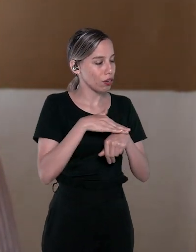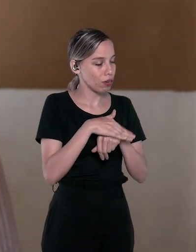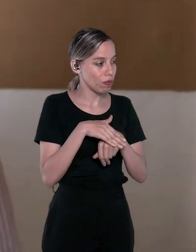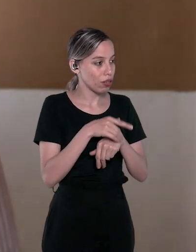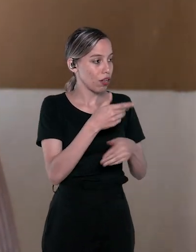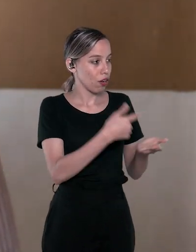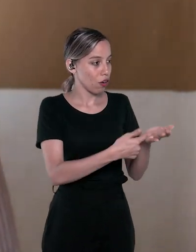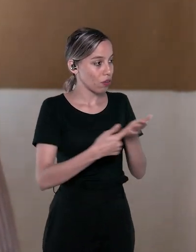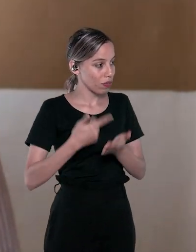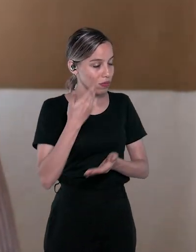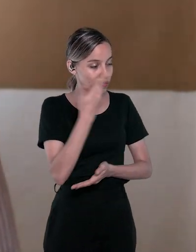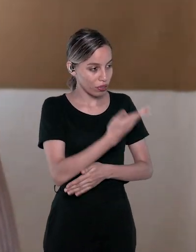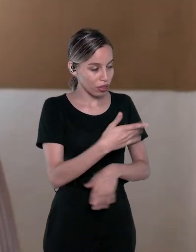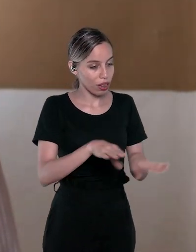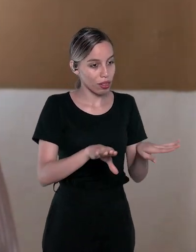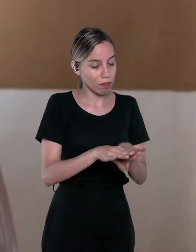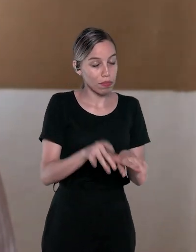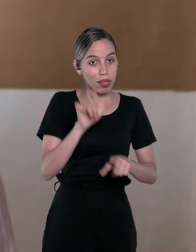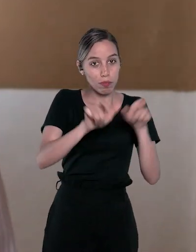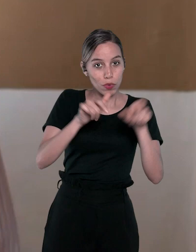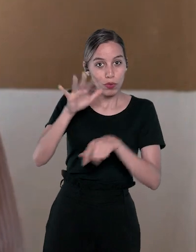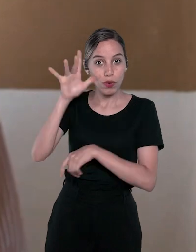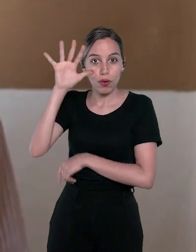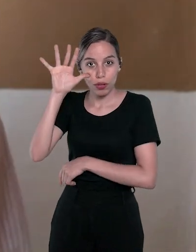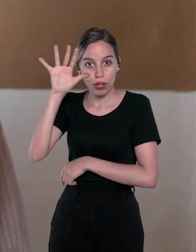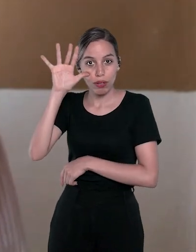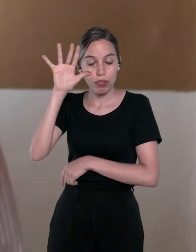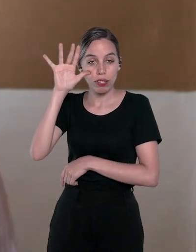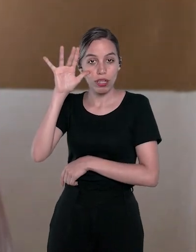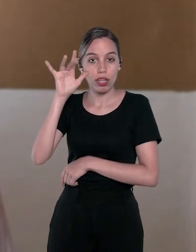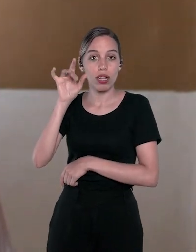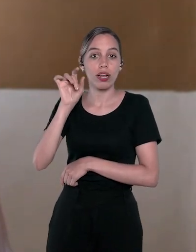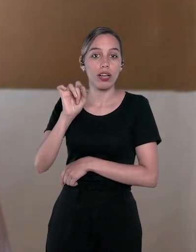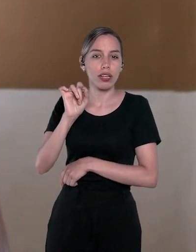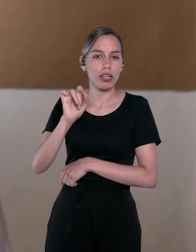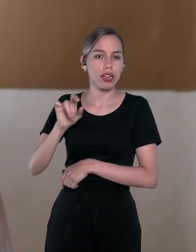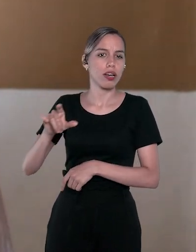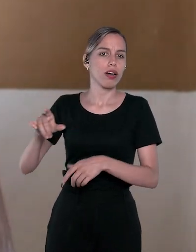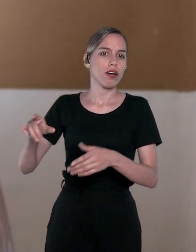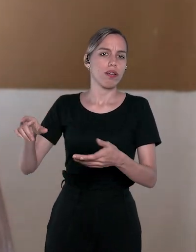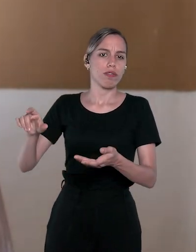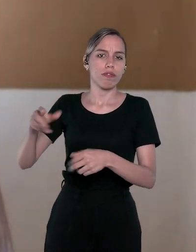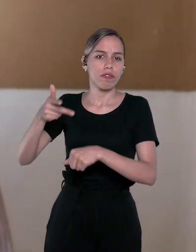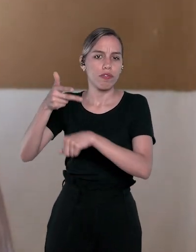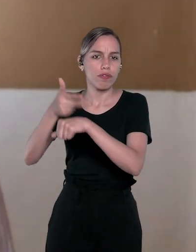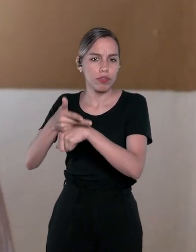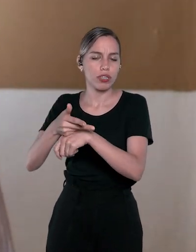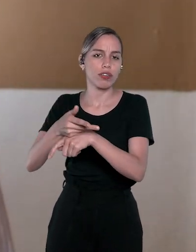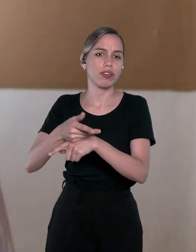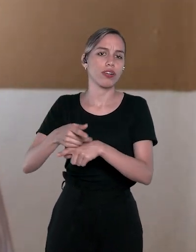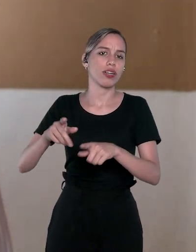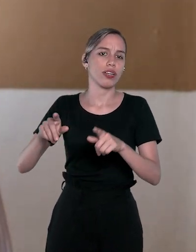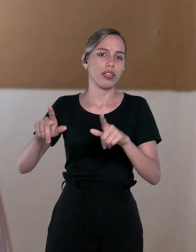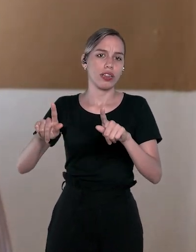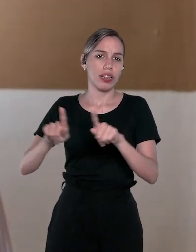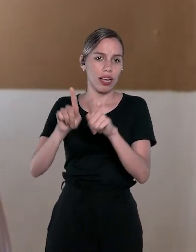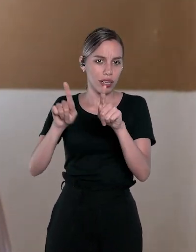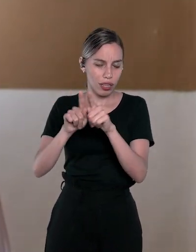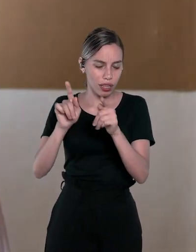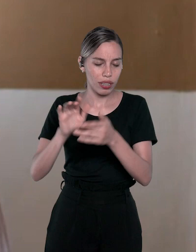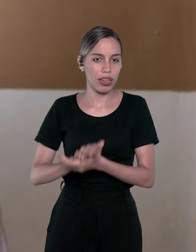e a quem está nos assistindo aqui no canal para ver um vídeo institucional do Instituto Cultural Vale, que é um dos